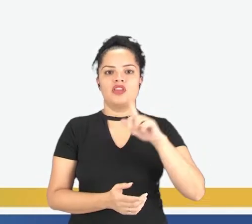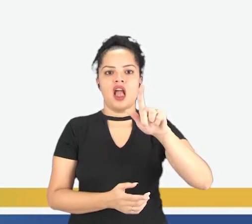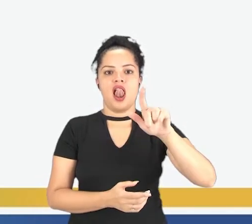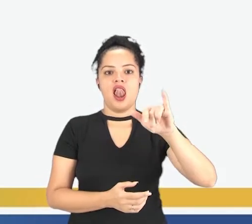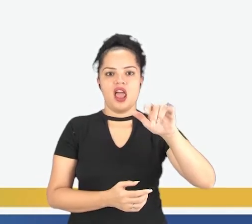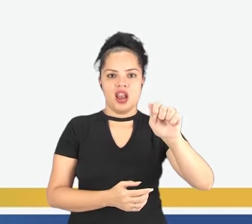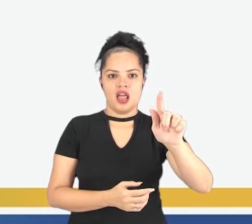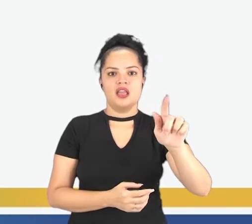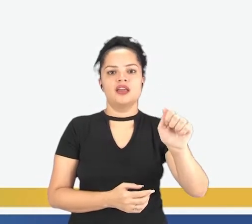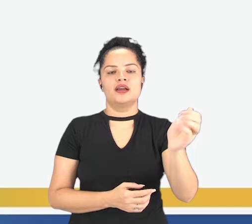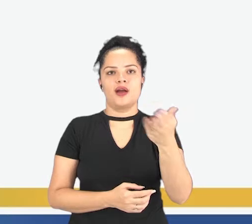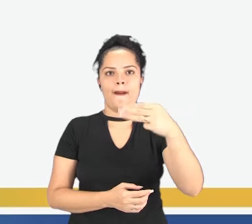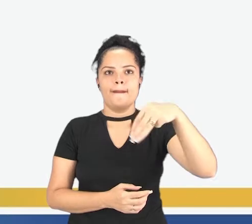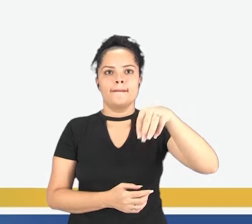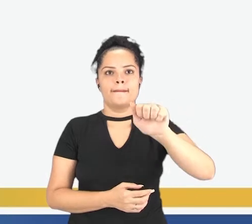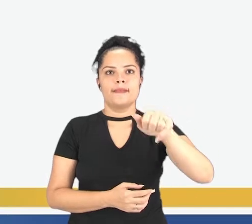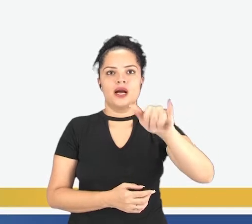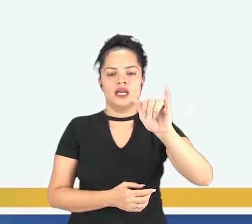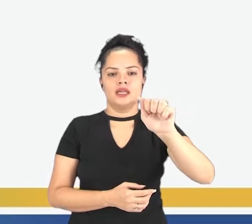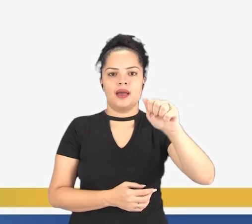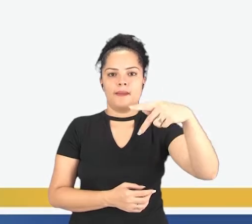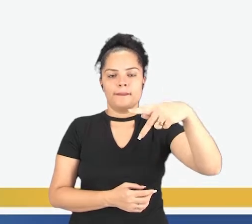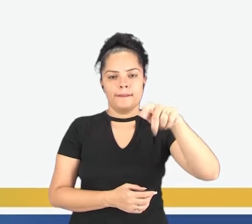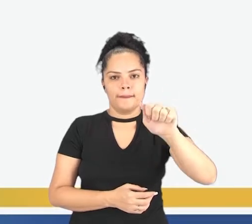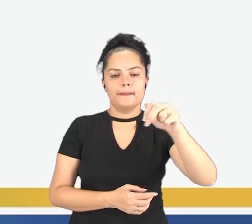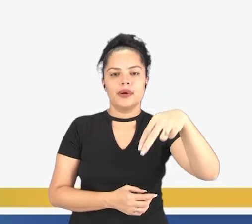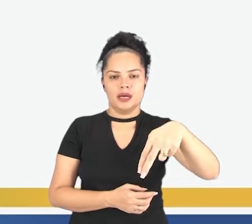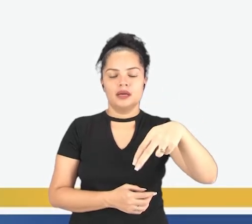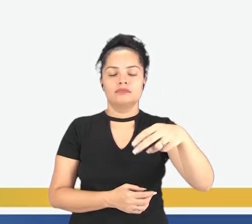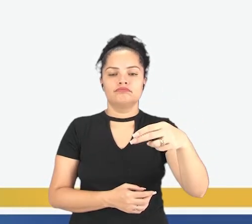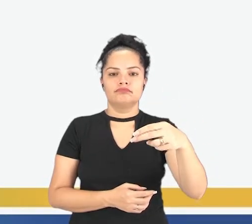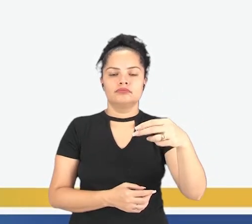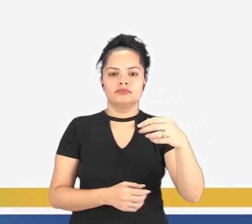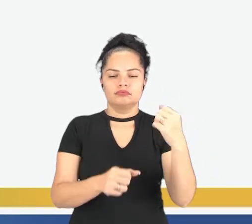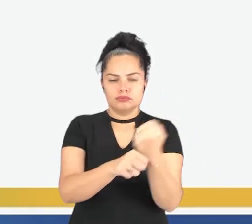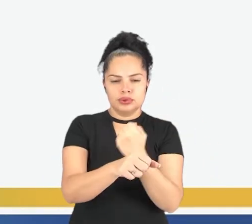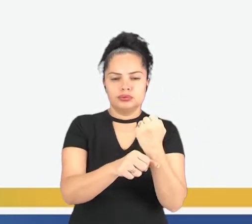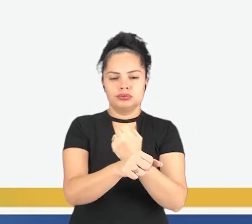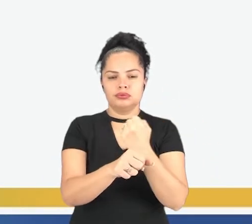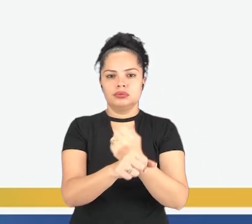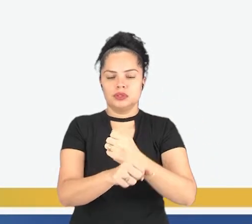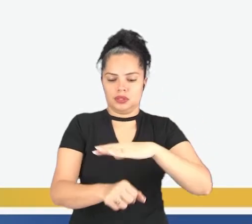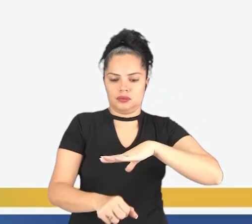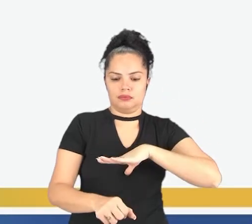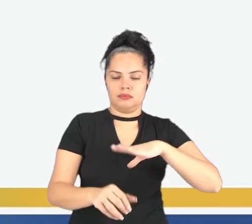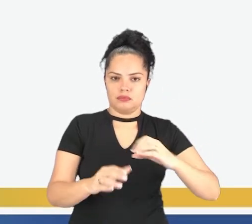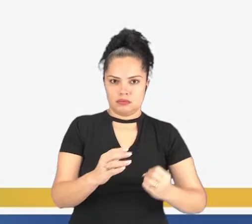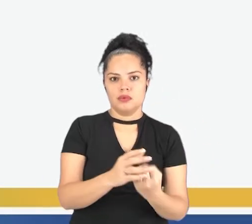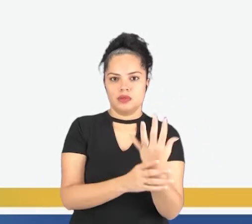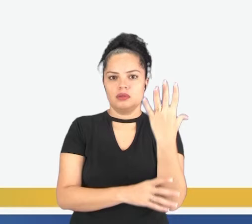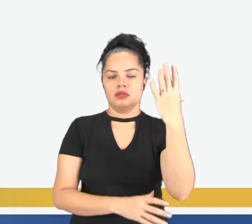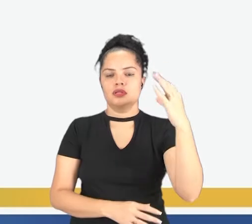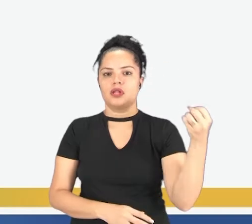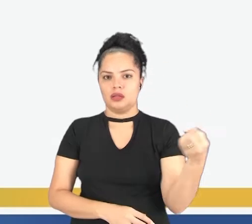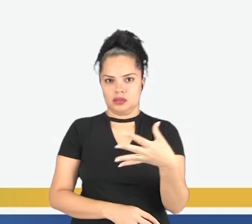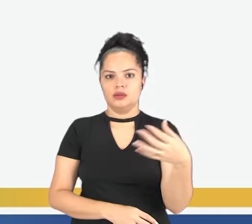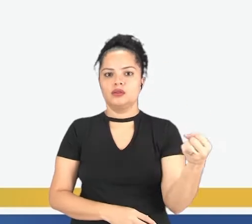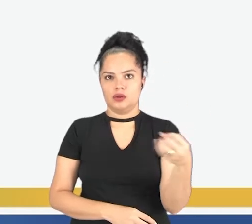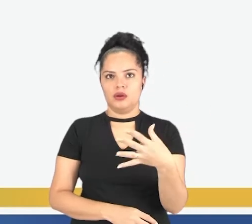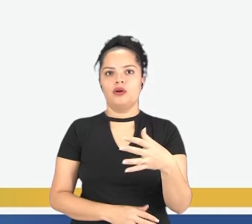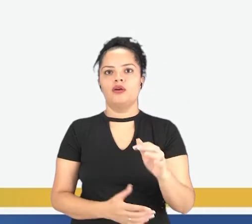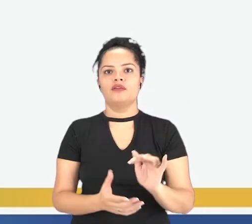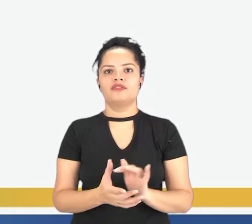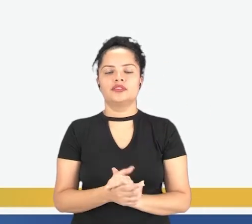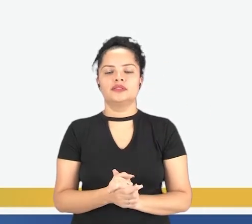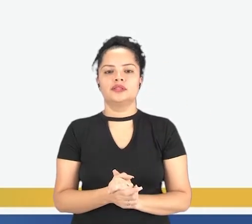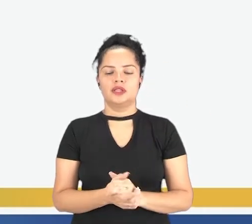com isso, ele decidiu-se construir uma nova cidade capital, né, próximo de Teuxaclo, tá? Terra natal de Unax